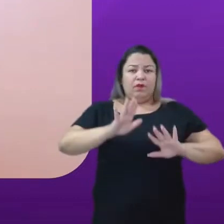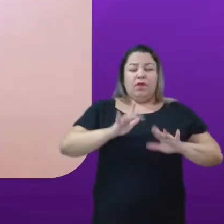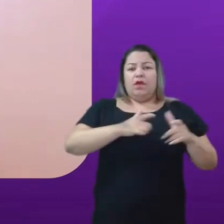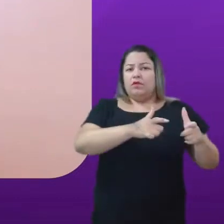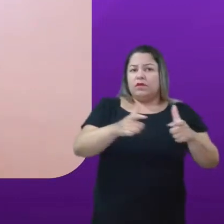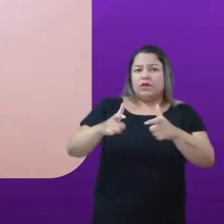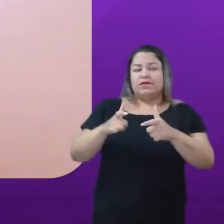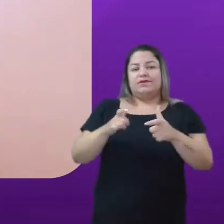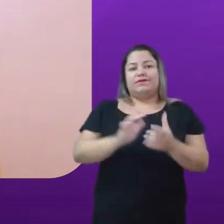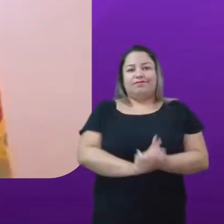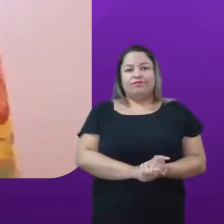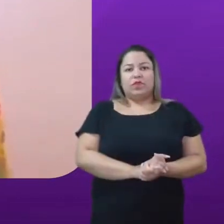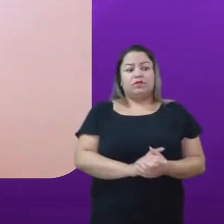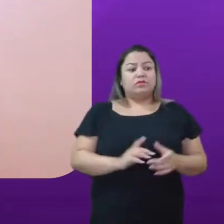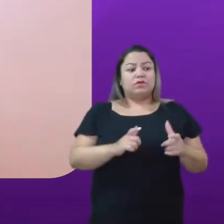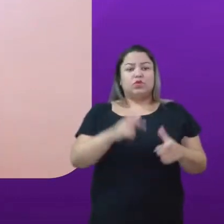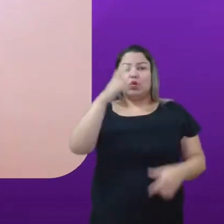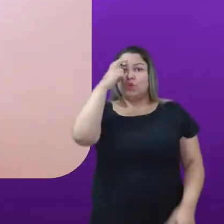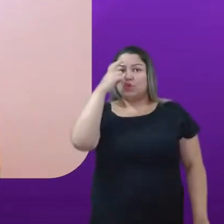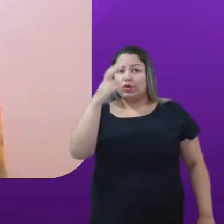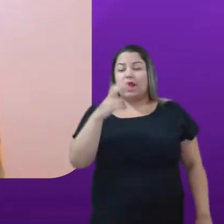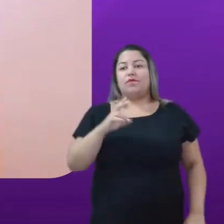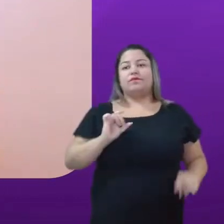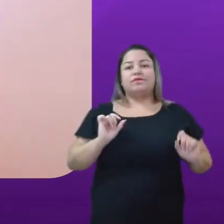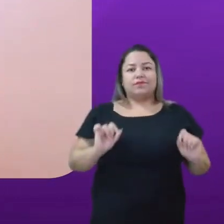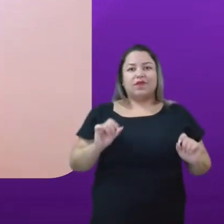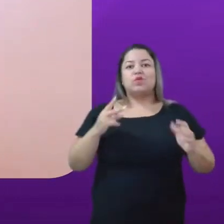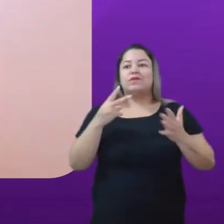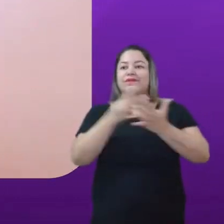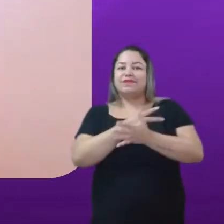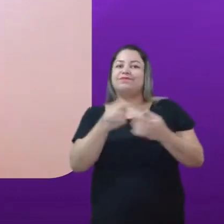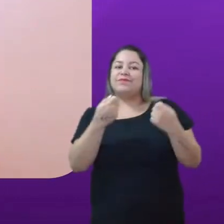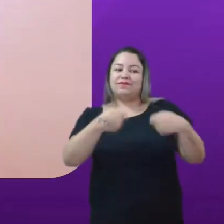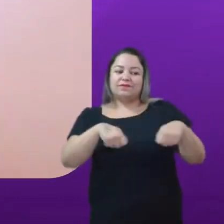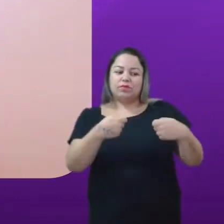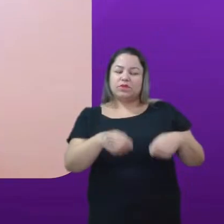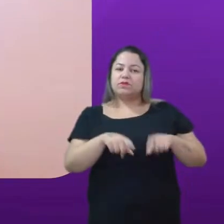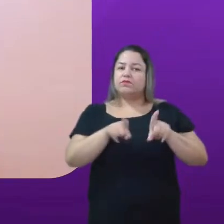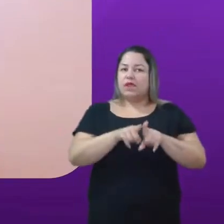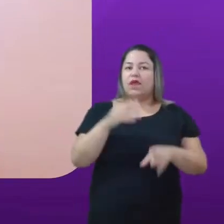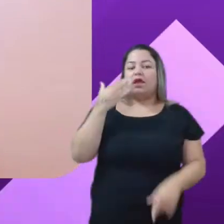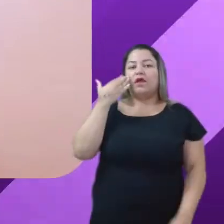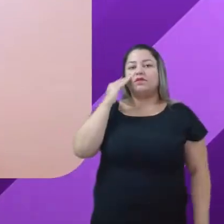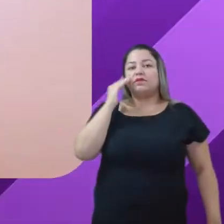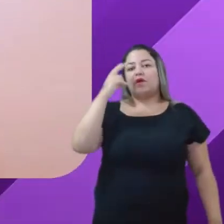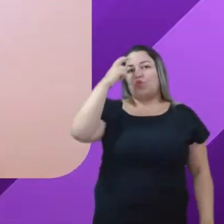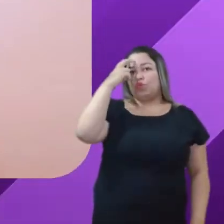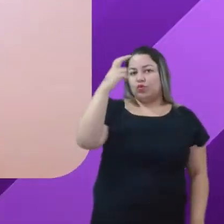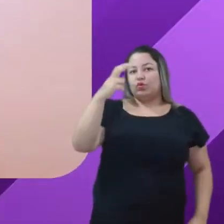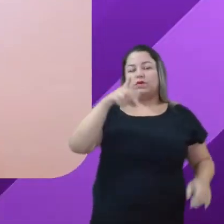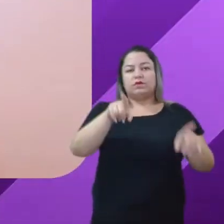lugares específicos do setor cultural. E mais do que isso, nós precisamos também passar a enxergar a cultura e o